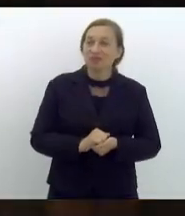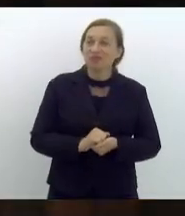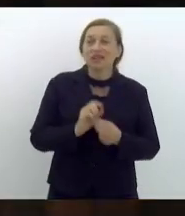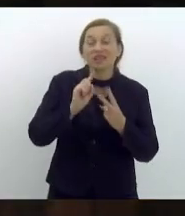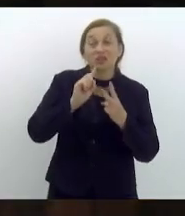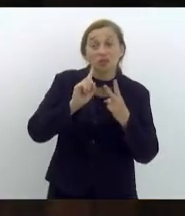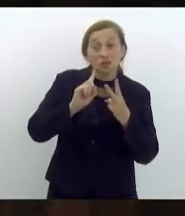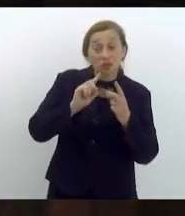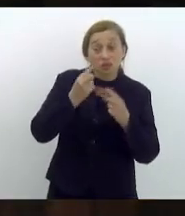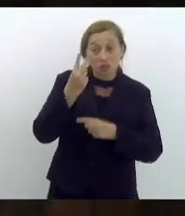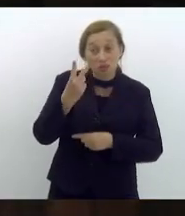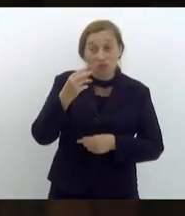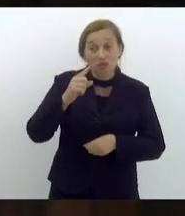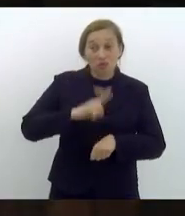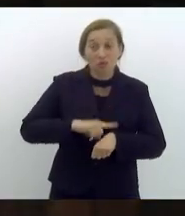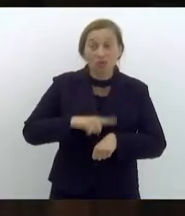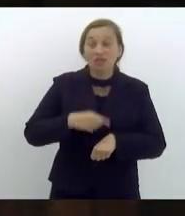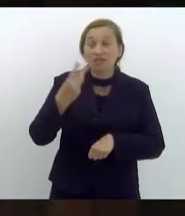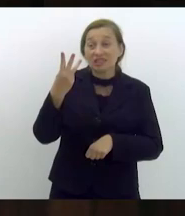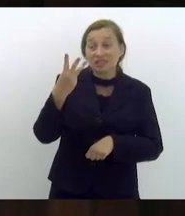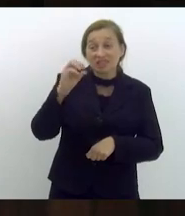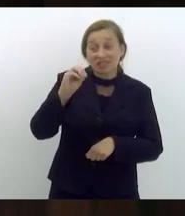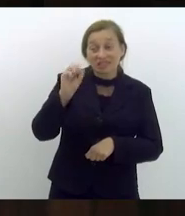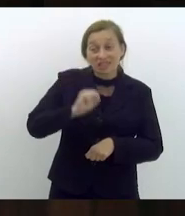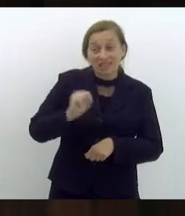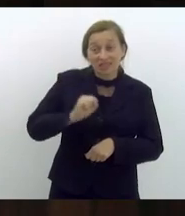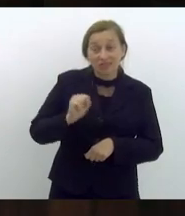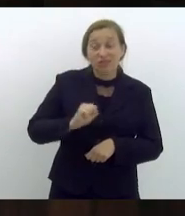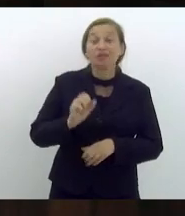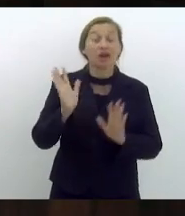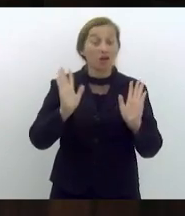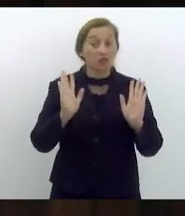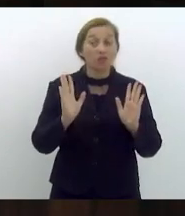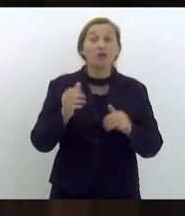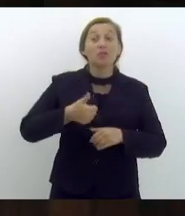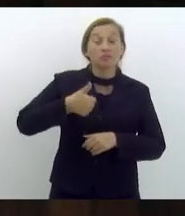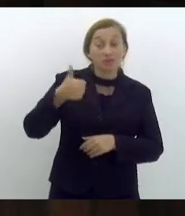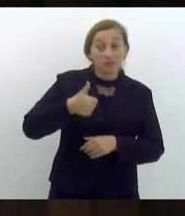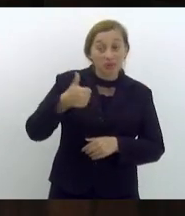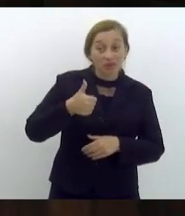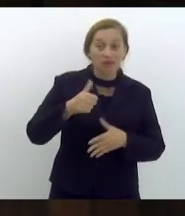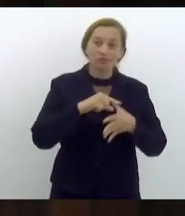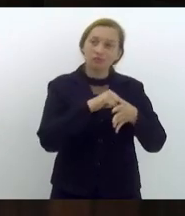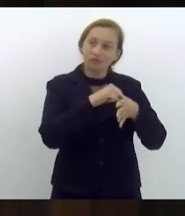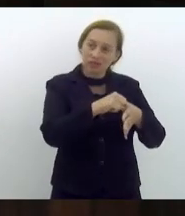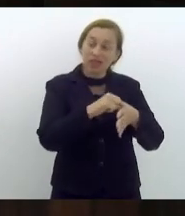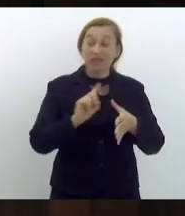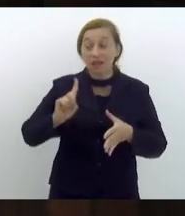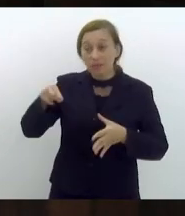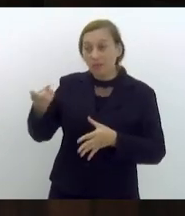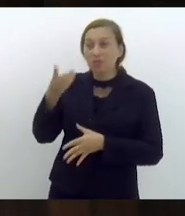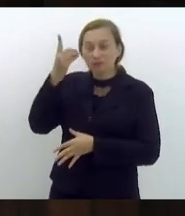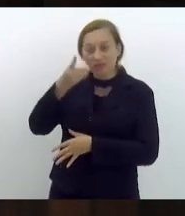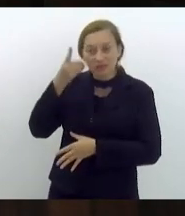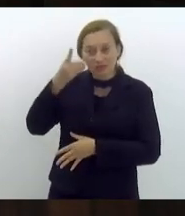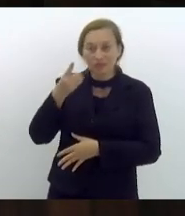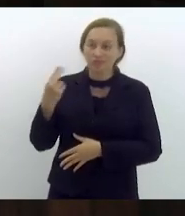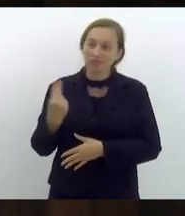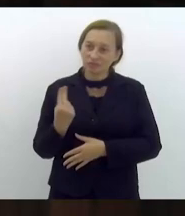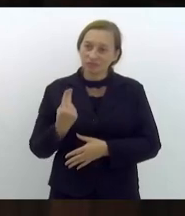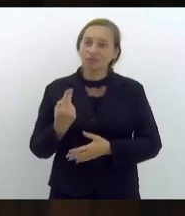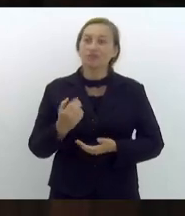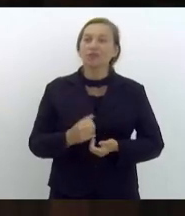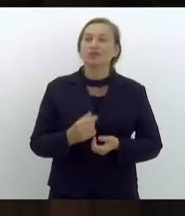ter dois momentos agora encaminhamento pela bancada depois eu vou abrir para os deputados que se inscreveram